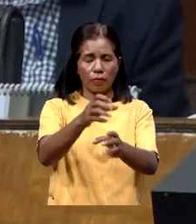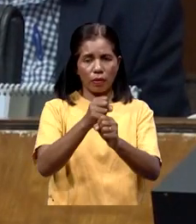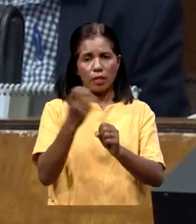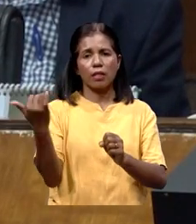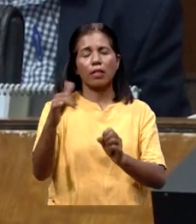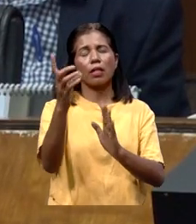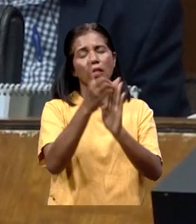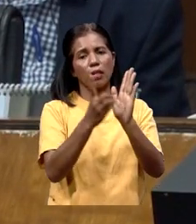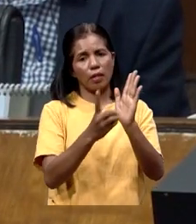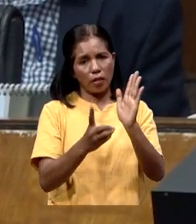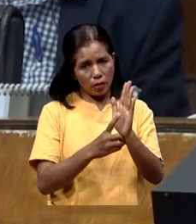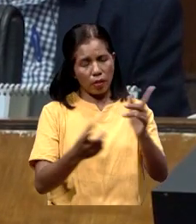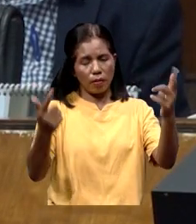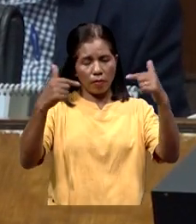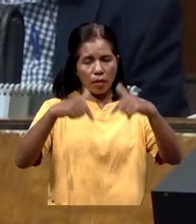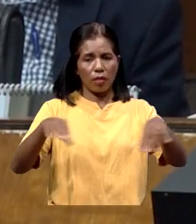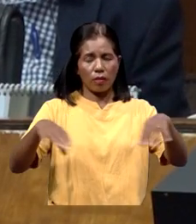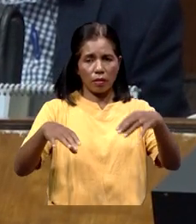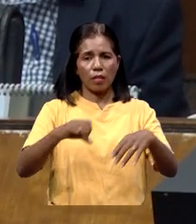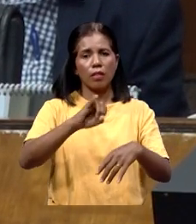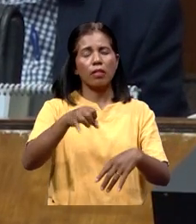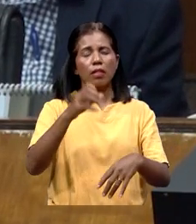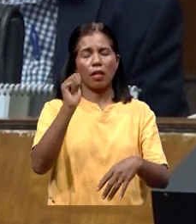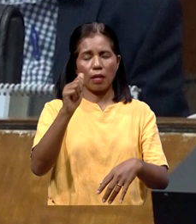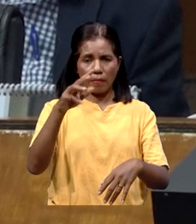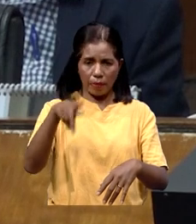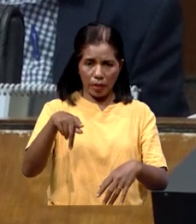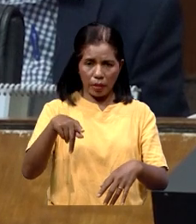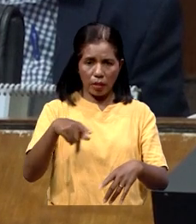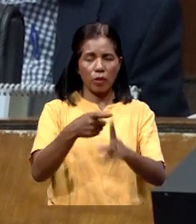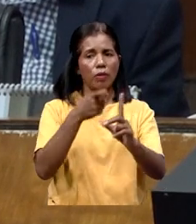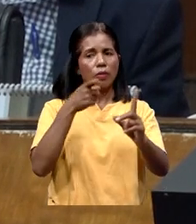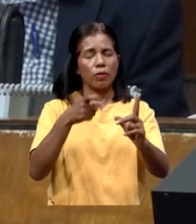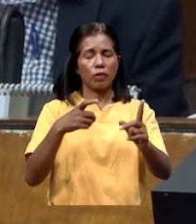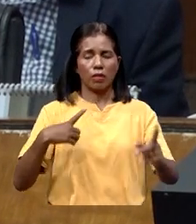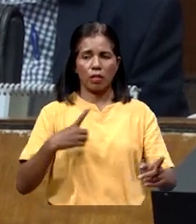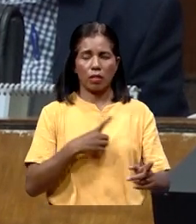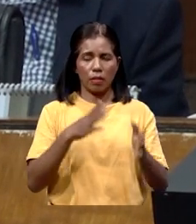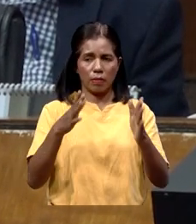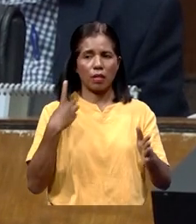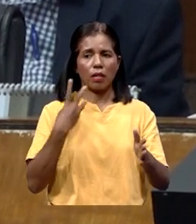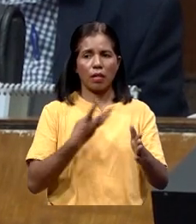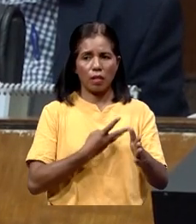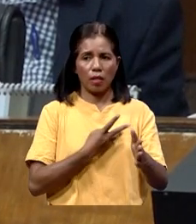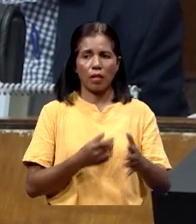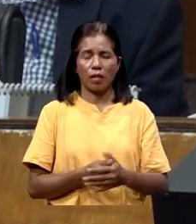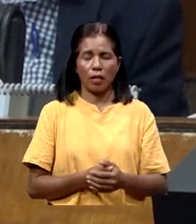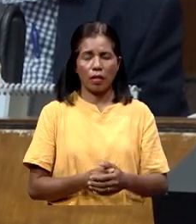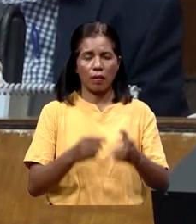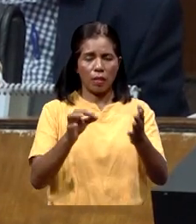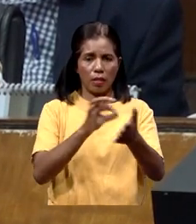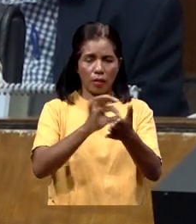dados, mai iha sistema GRP. Nebe recomendação o si distinto deputado sira a mi toma nota